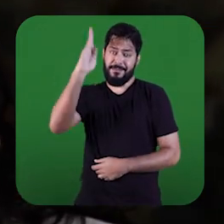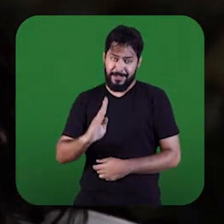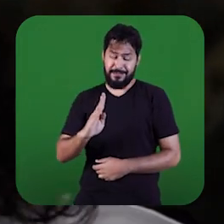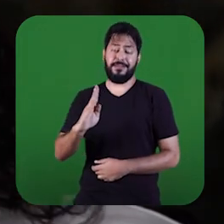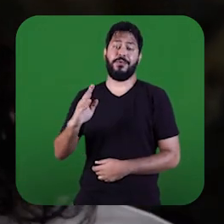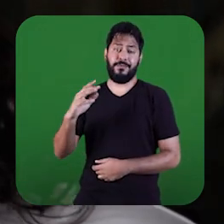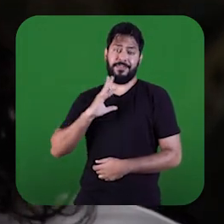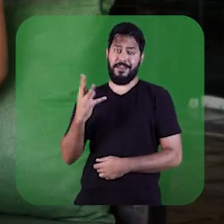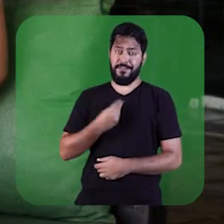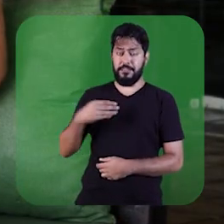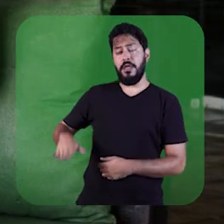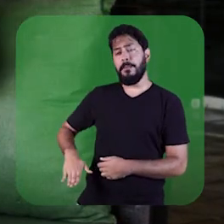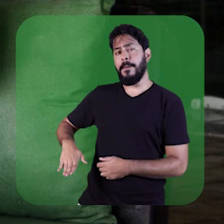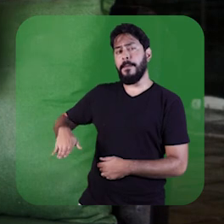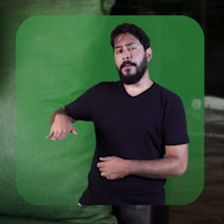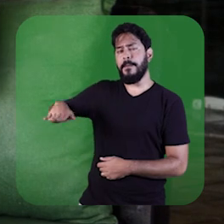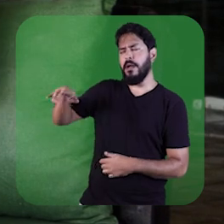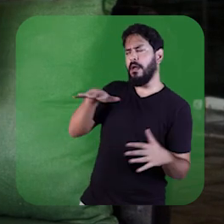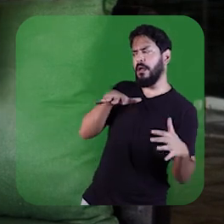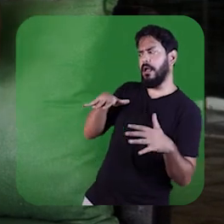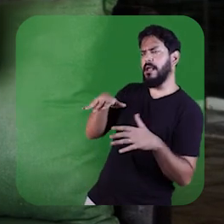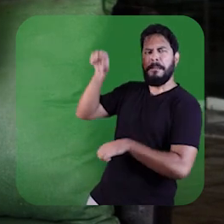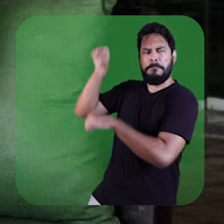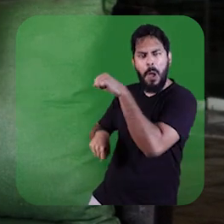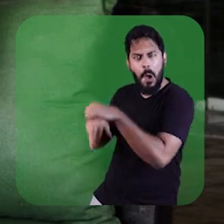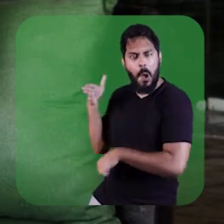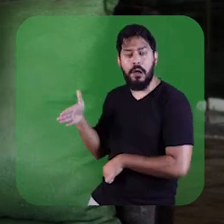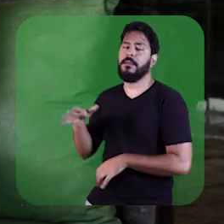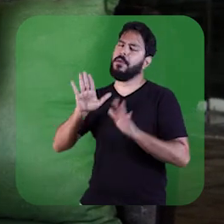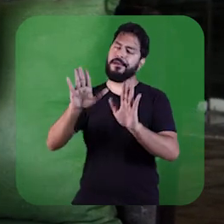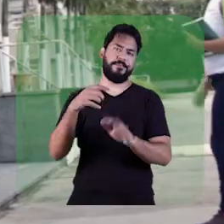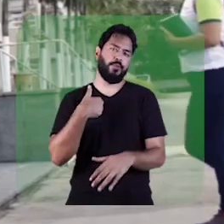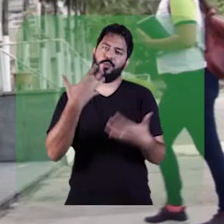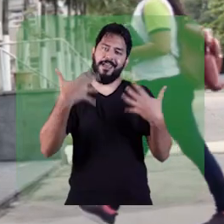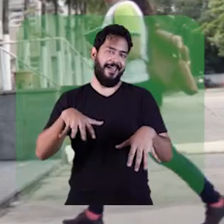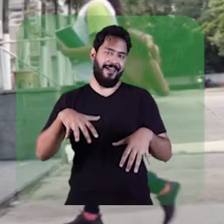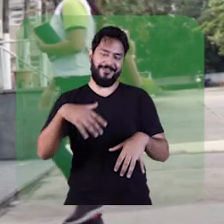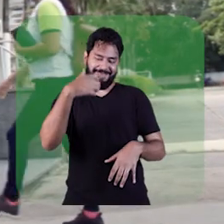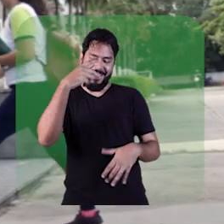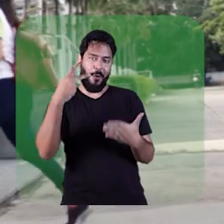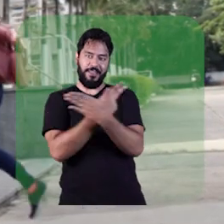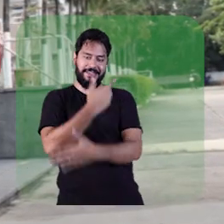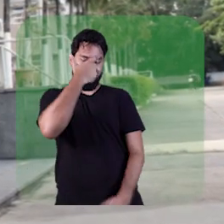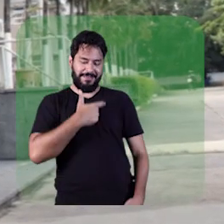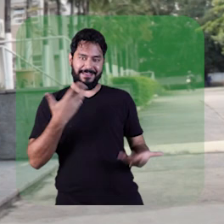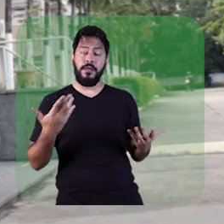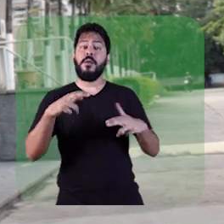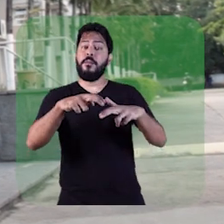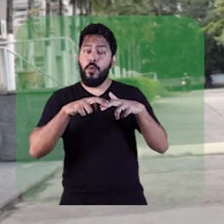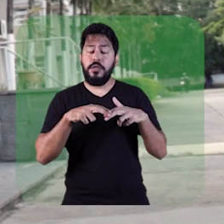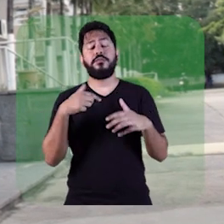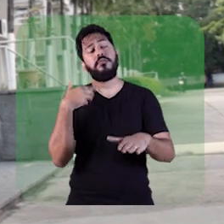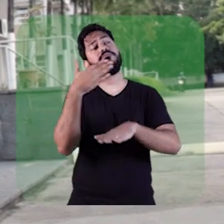idade para ser alcançada, sabe? E aí, eu não quero isso para mim, por exemplo, assim. E é por isso que cada vez mais eu procuro mais